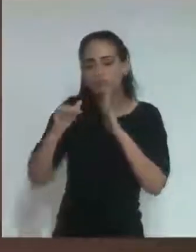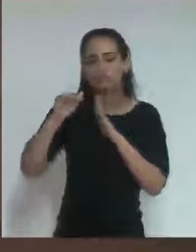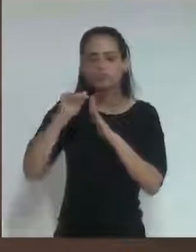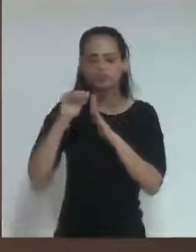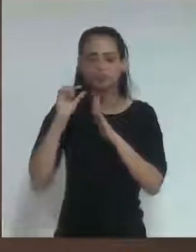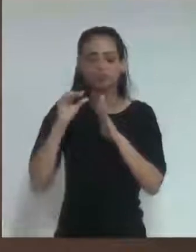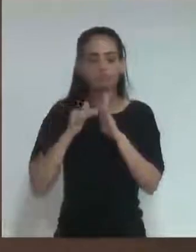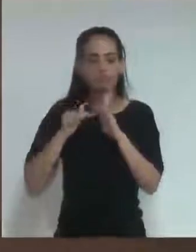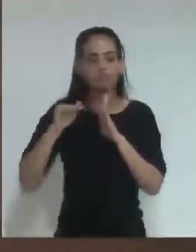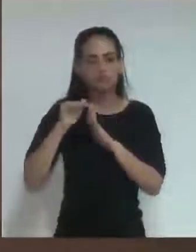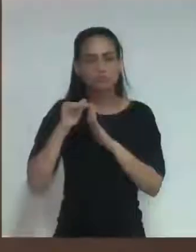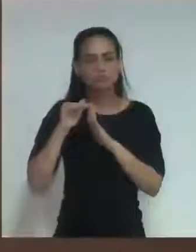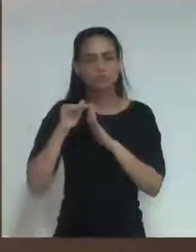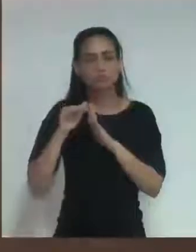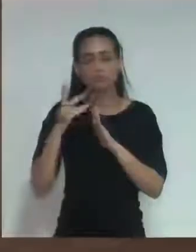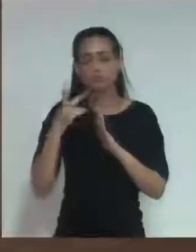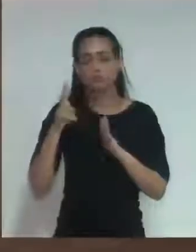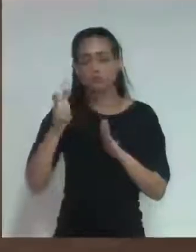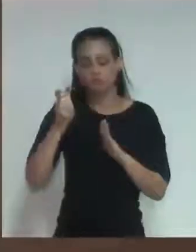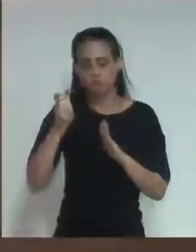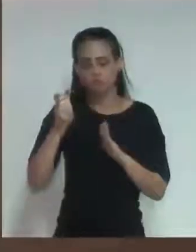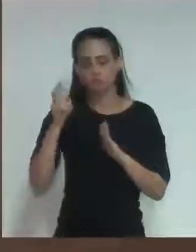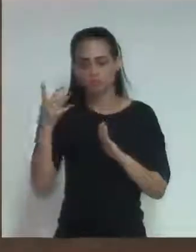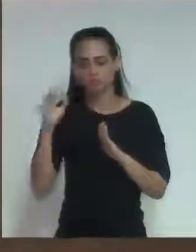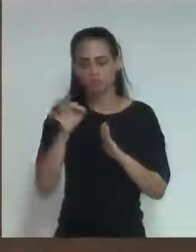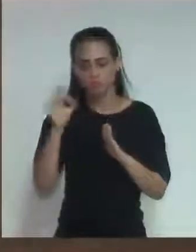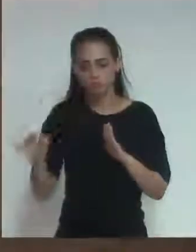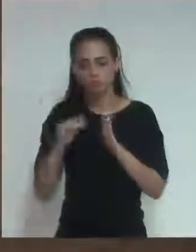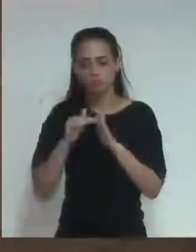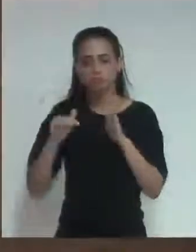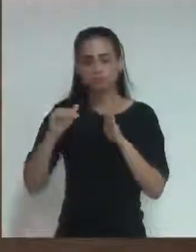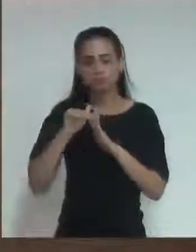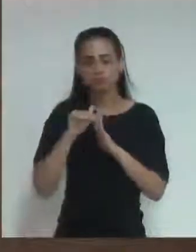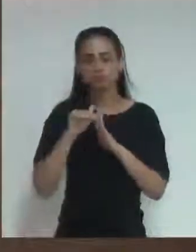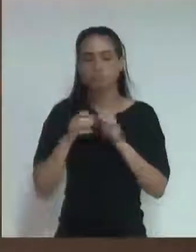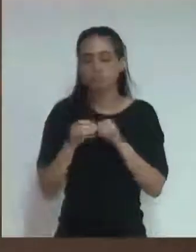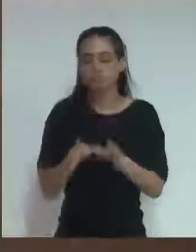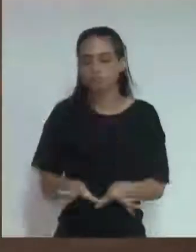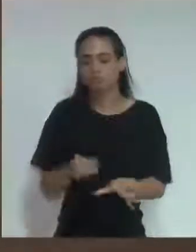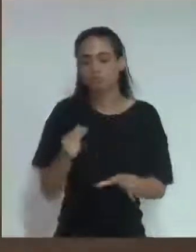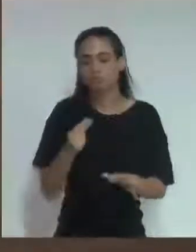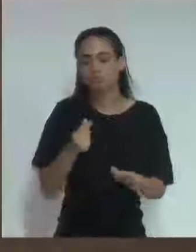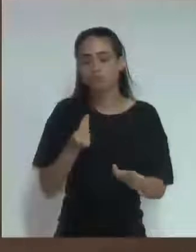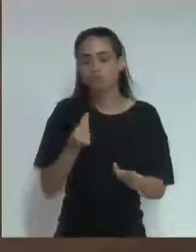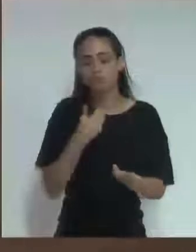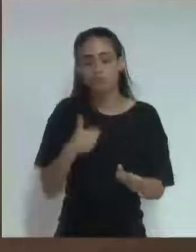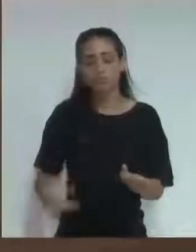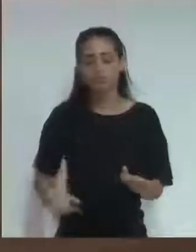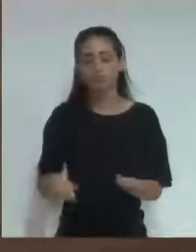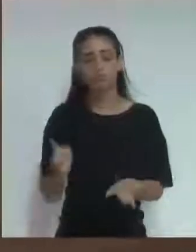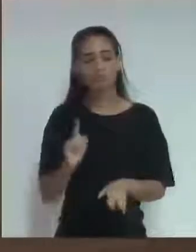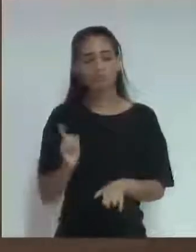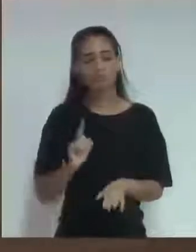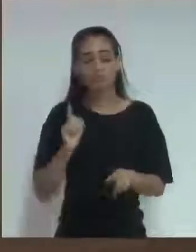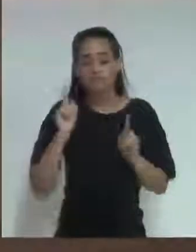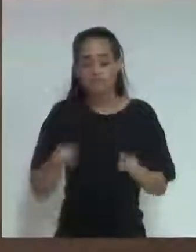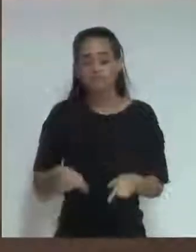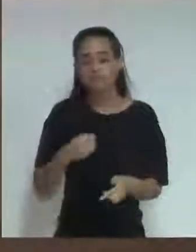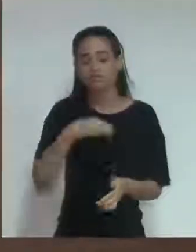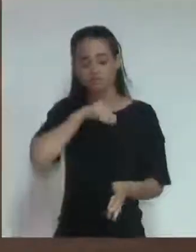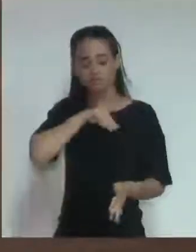fala, mas esse que passou de 54% foi prejuízo horário? Meu Deus, isso que passou é pagamento de